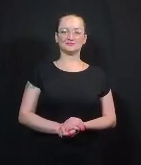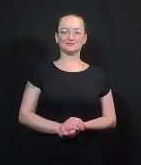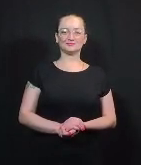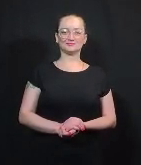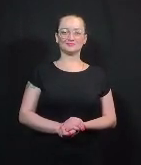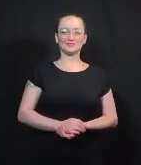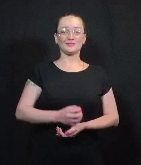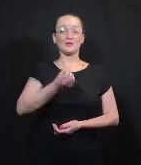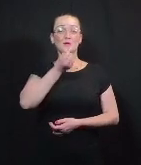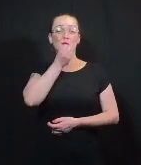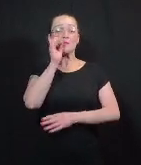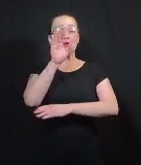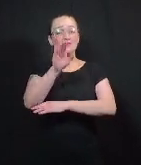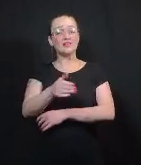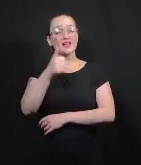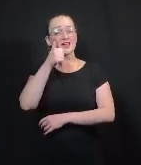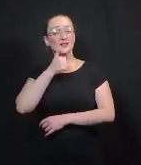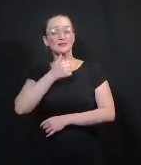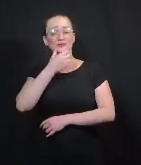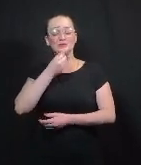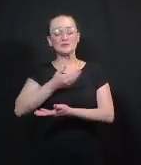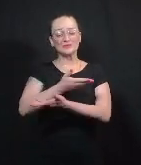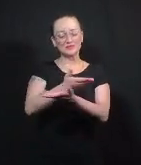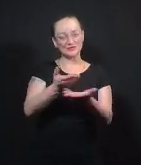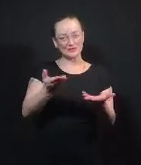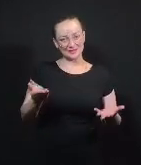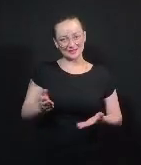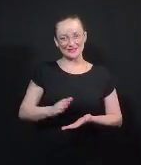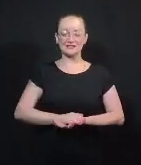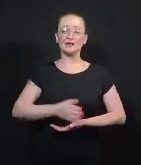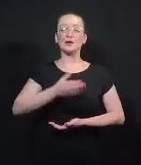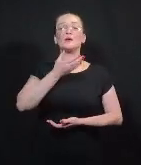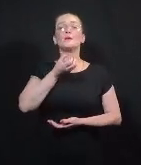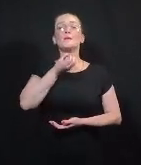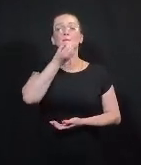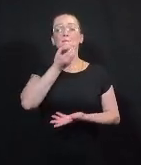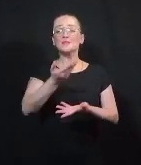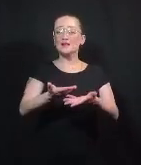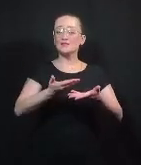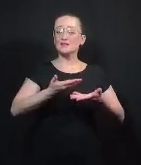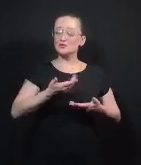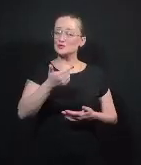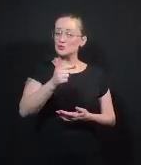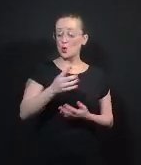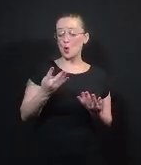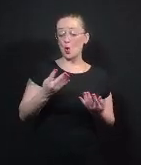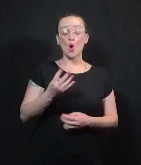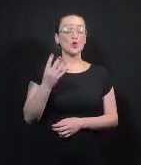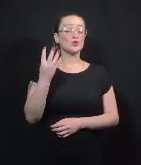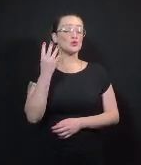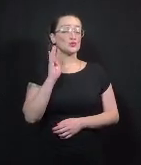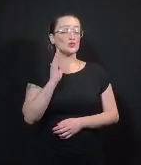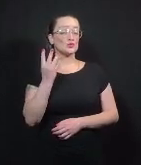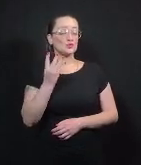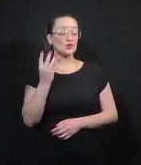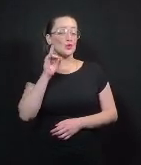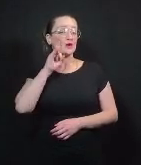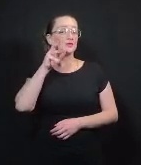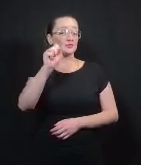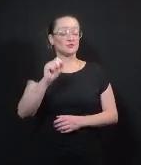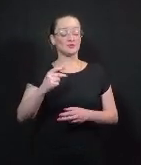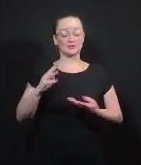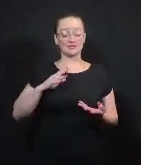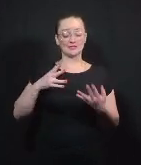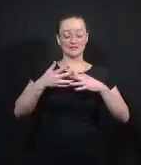Boa tarde a todos e todas, bem-vindos e bem-vindas de novo. Hoje é o quarto dia do Cidadania em Cena. Eu